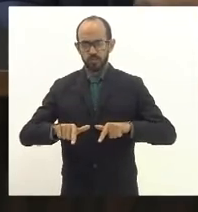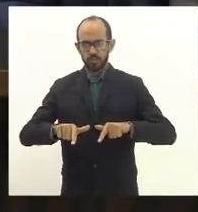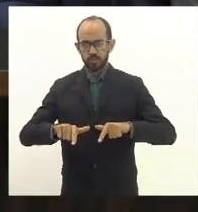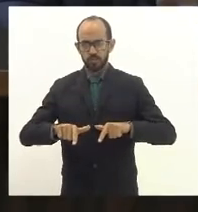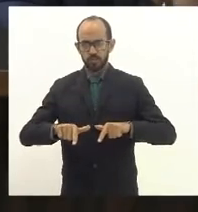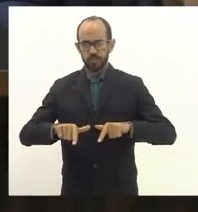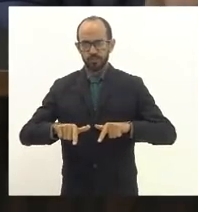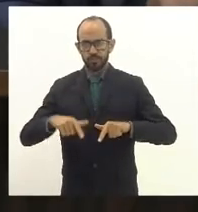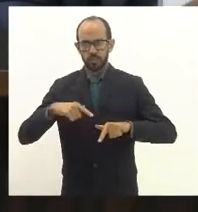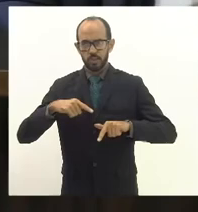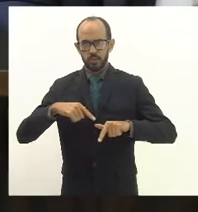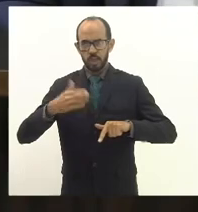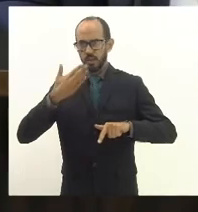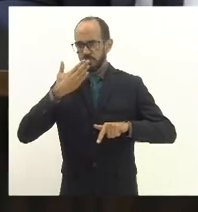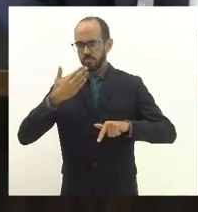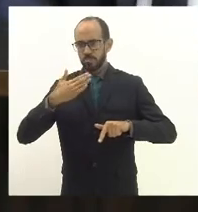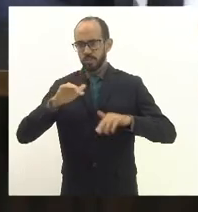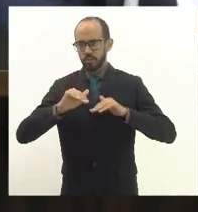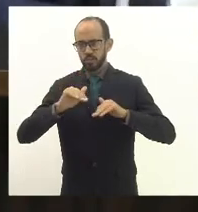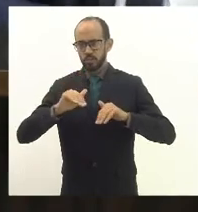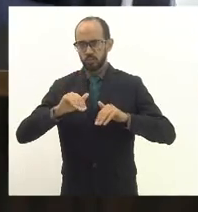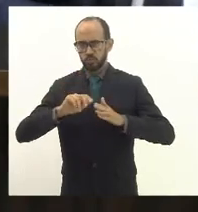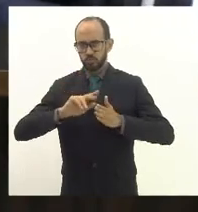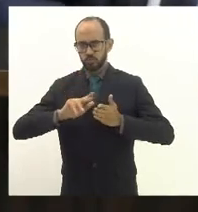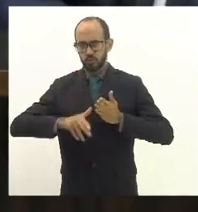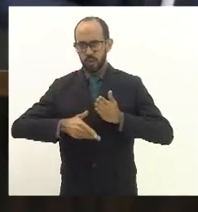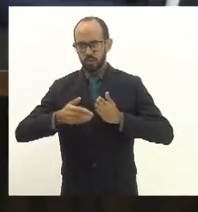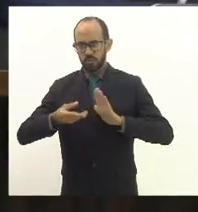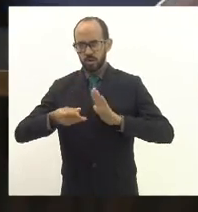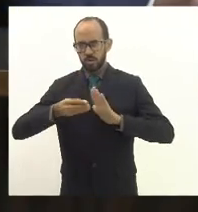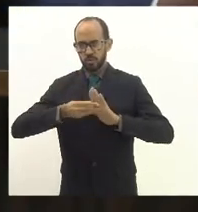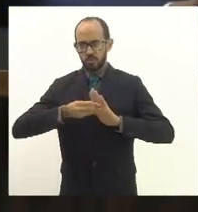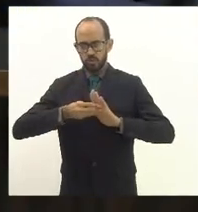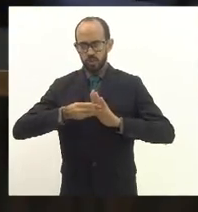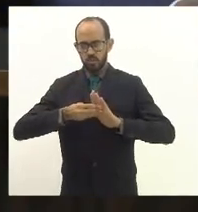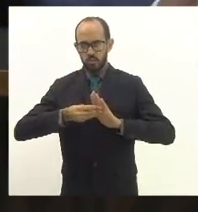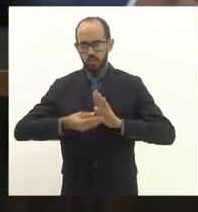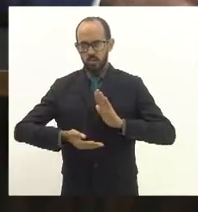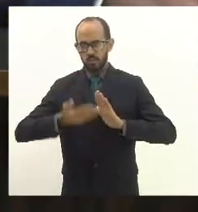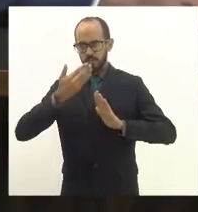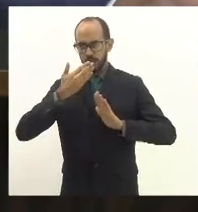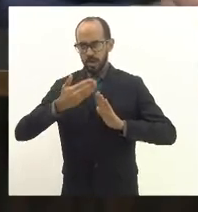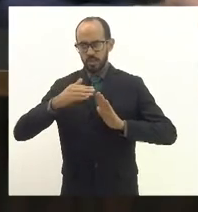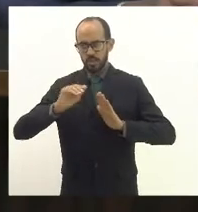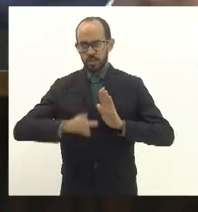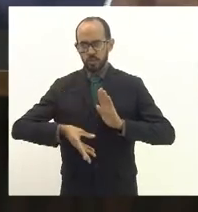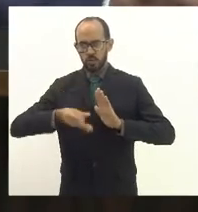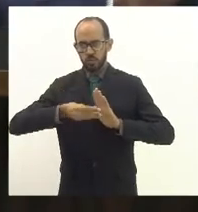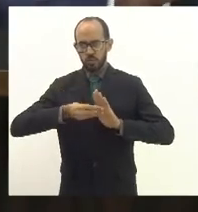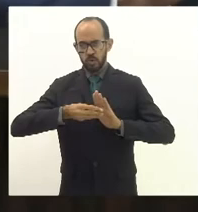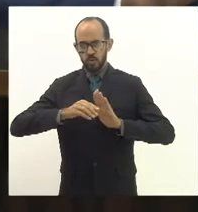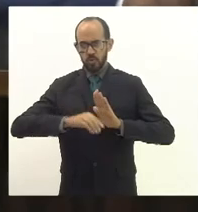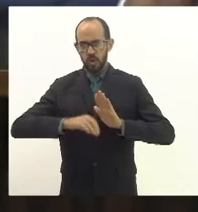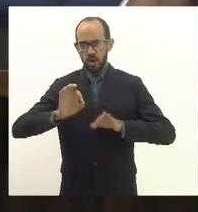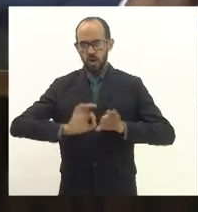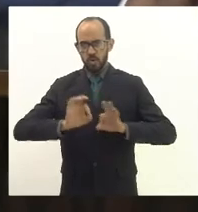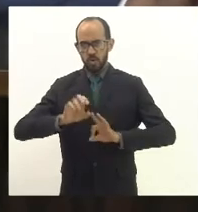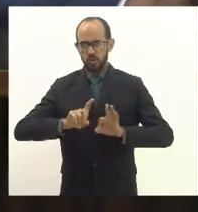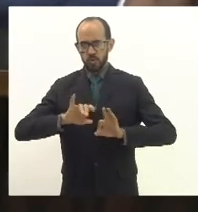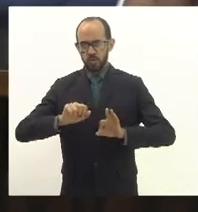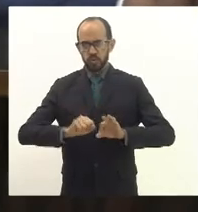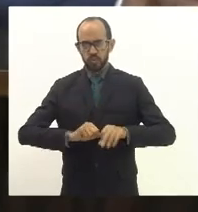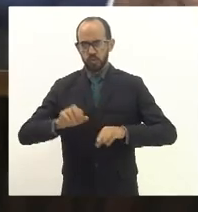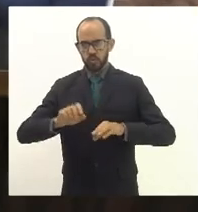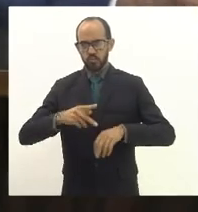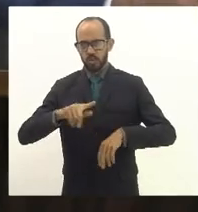há sobre a mesa requerimentos para inclusão. Requer a inclusão na ordem do dia do projeto de lei, dos projetos